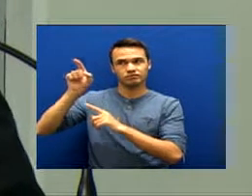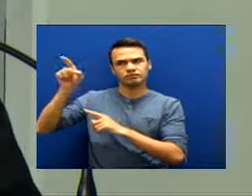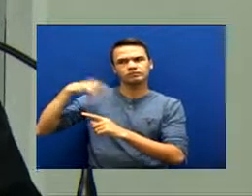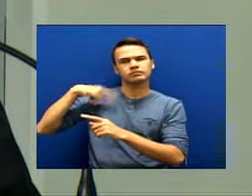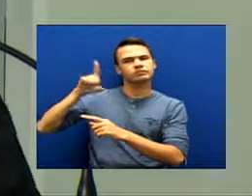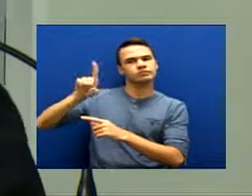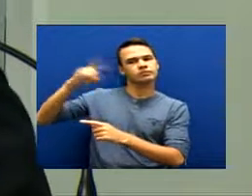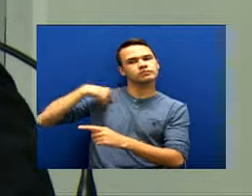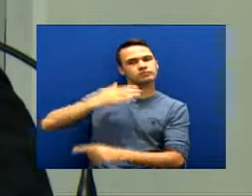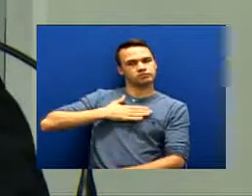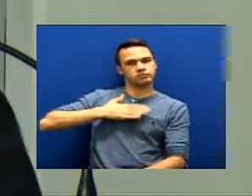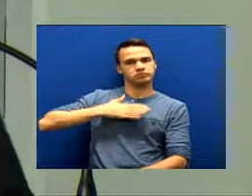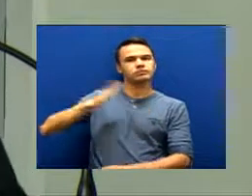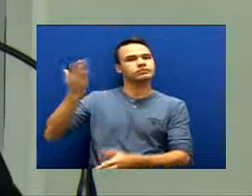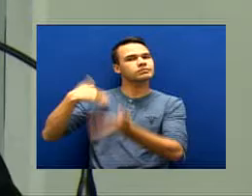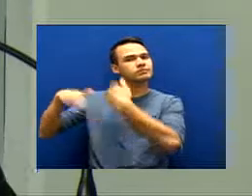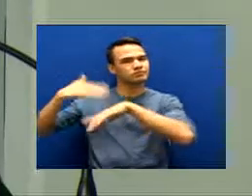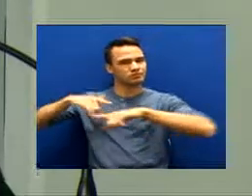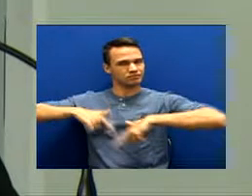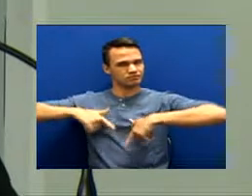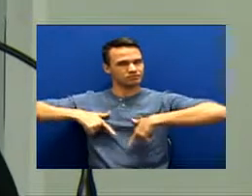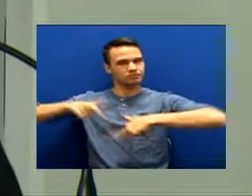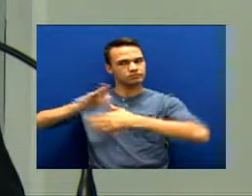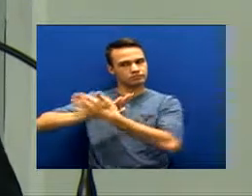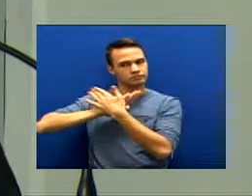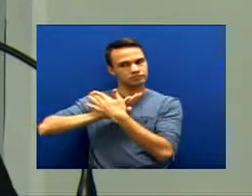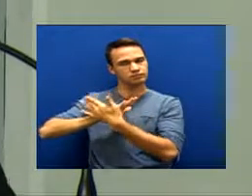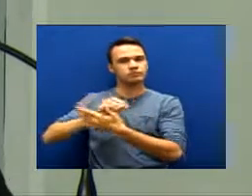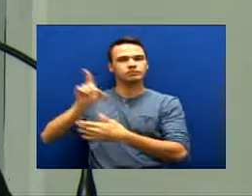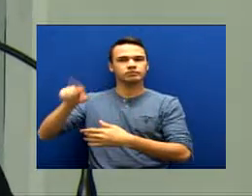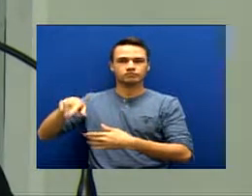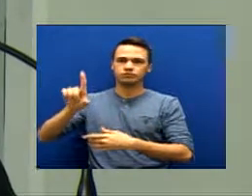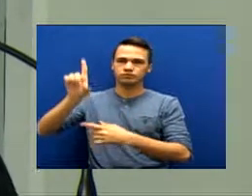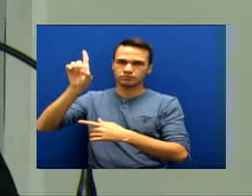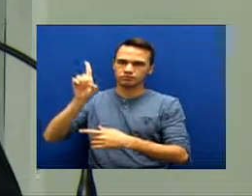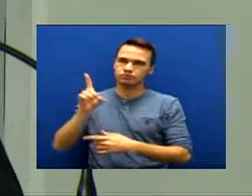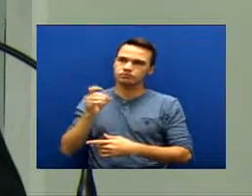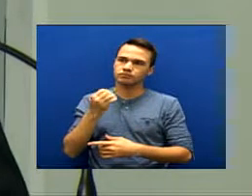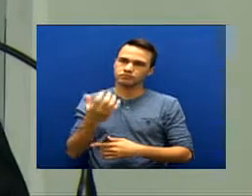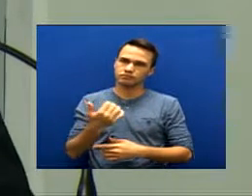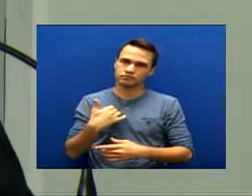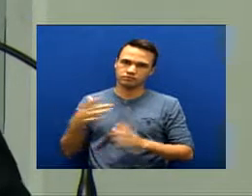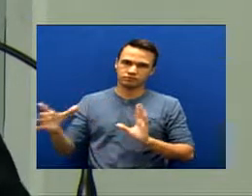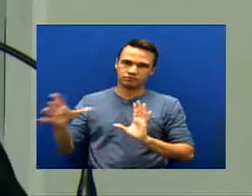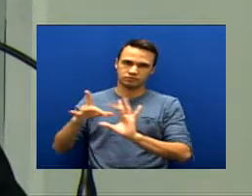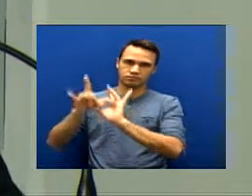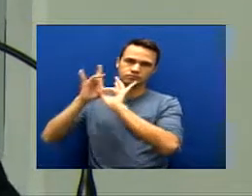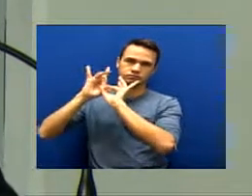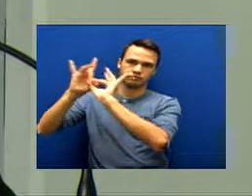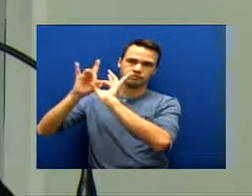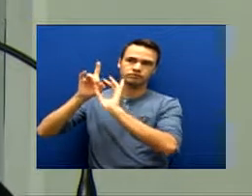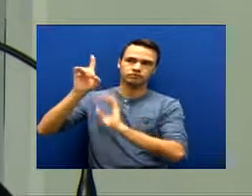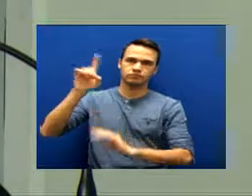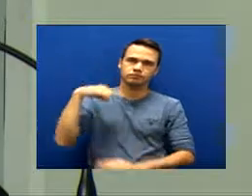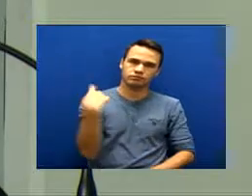Quando Deus diz, aquietai-vos e sabeis que eu sou Deus, é como uma criança no colo da